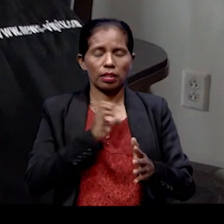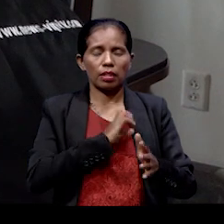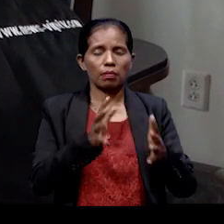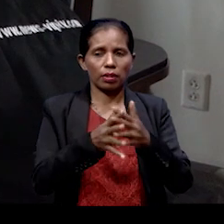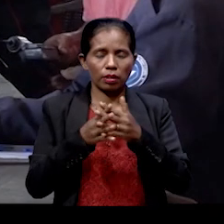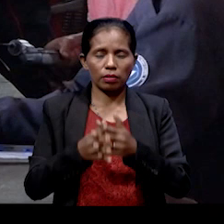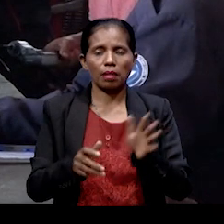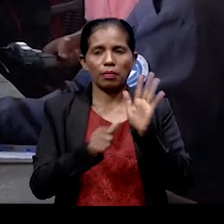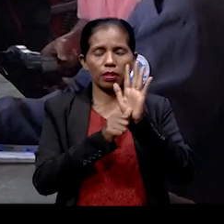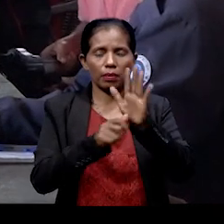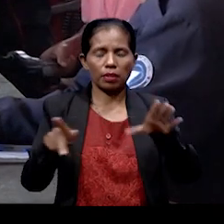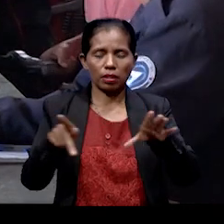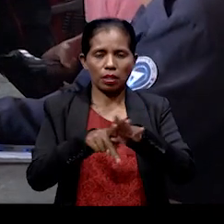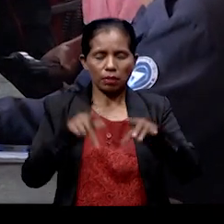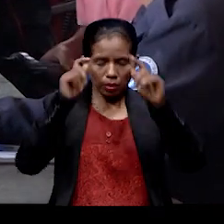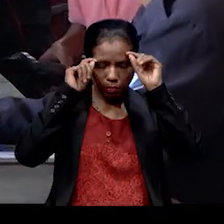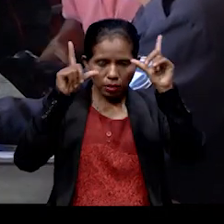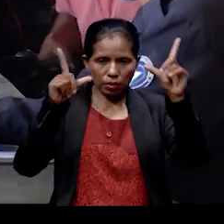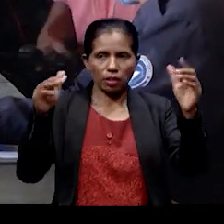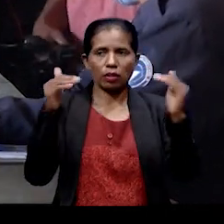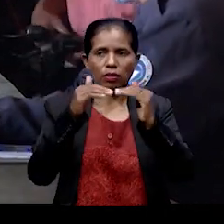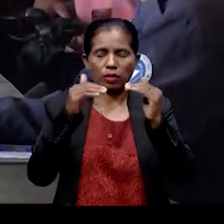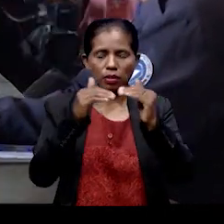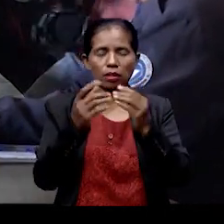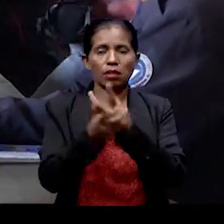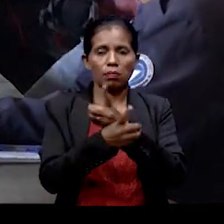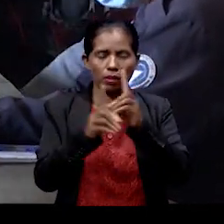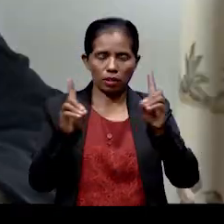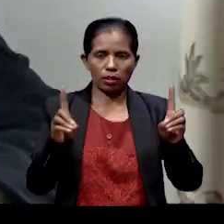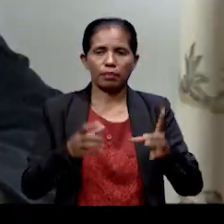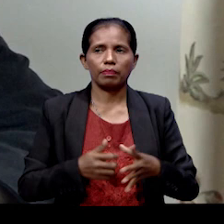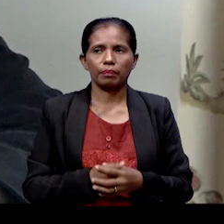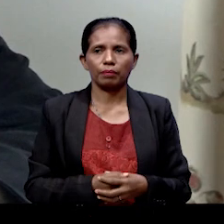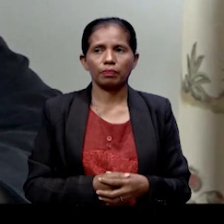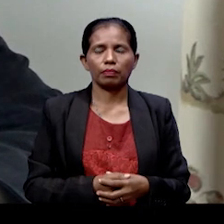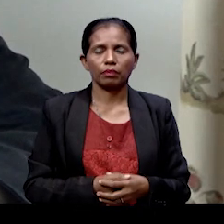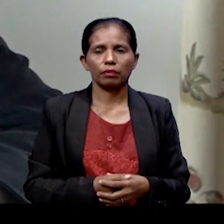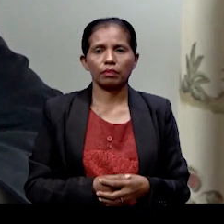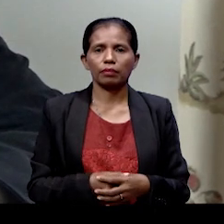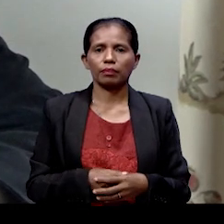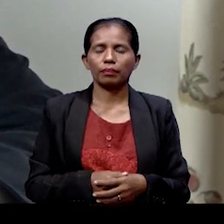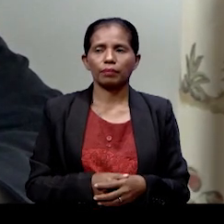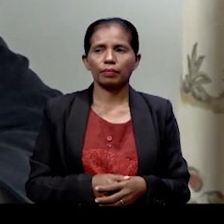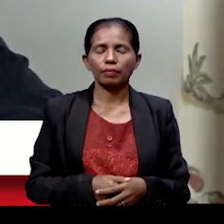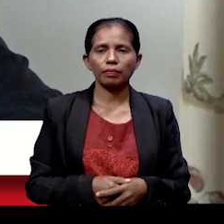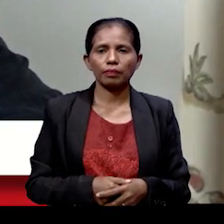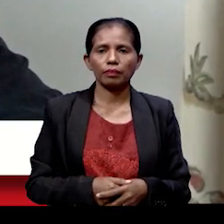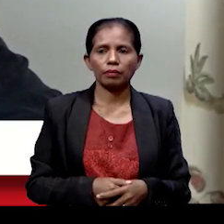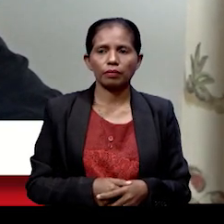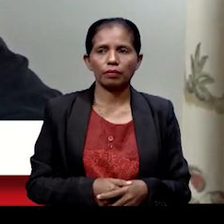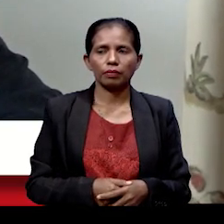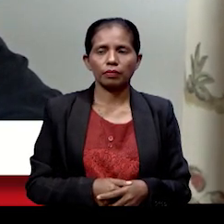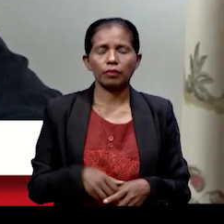participação timor-leste inian e a Cimeira para a democracia Refere. We are very proud partner with kami